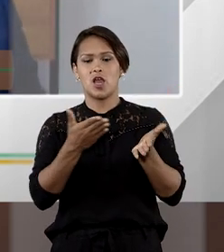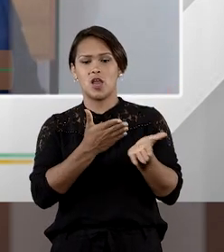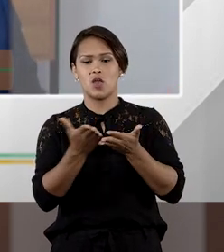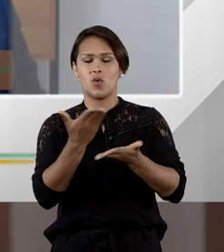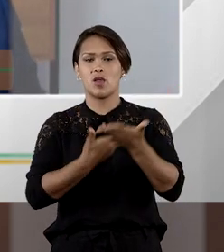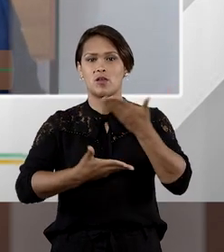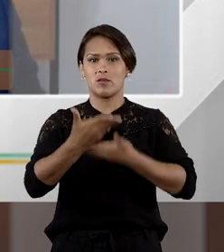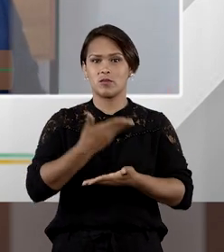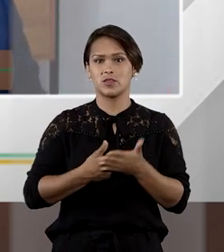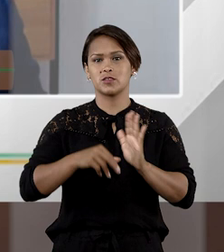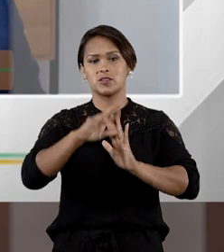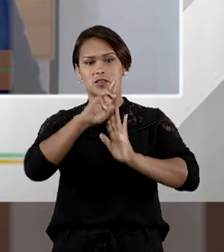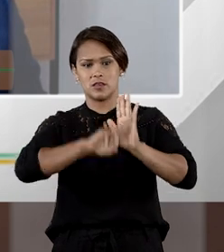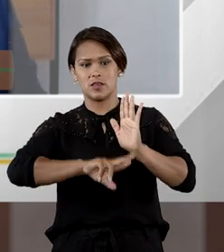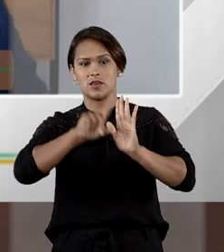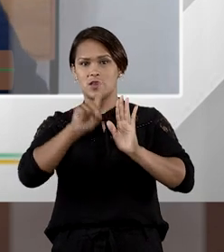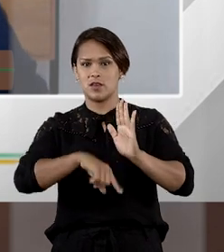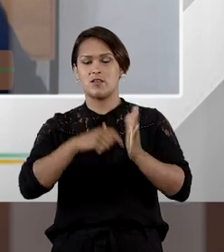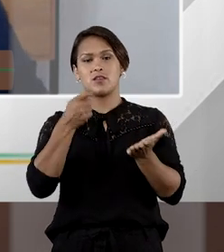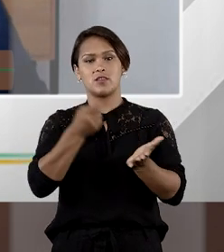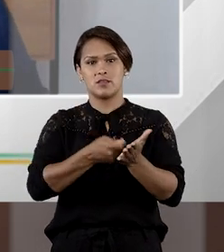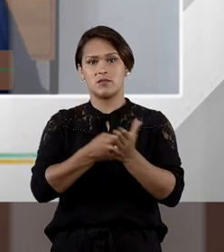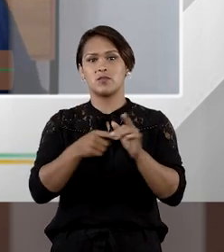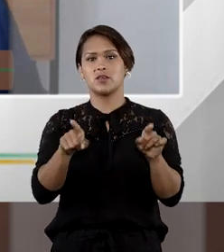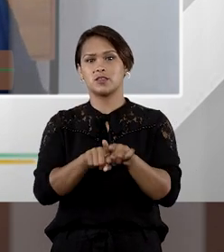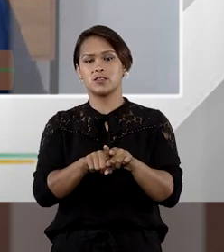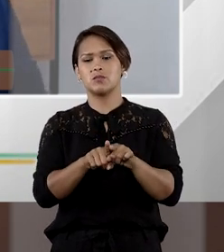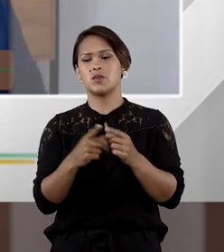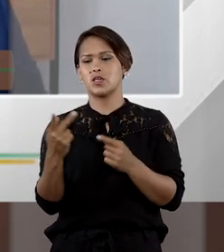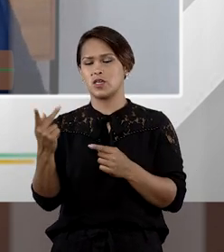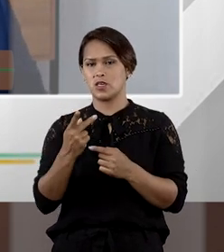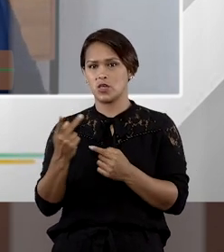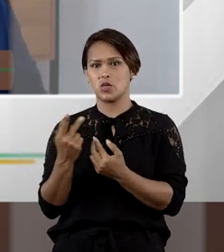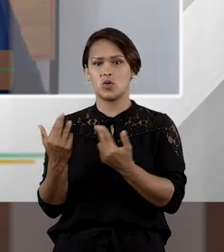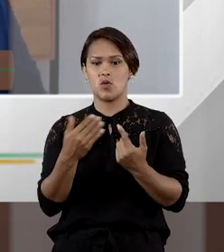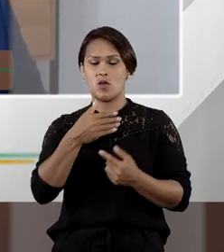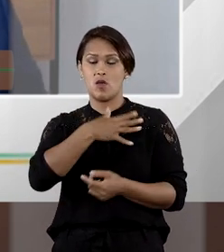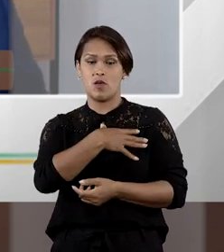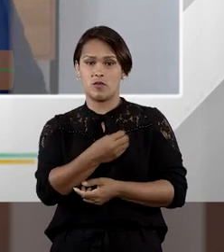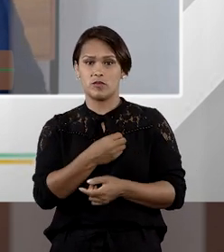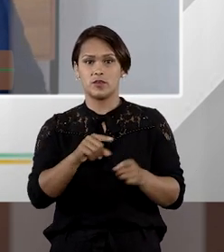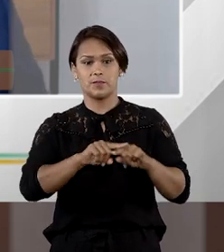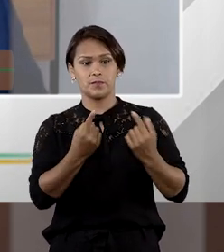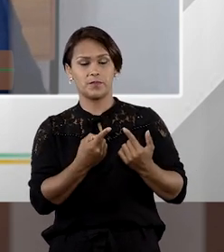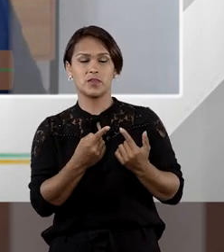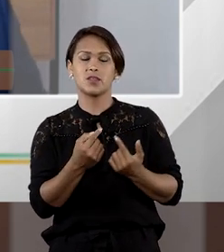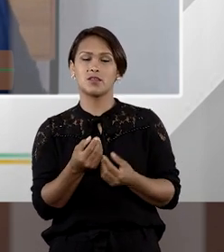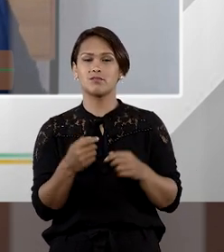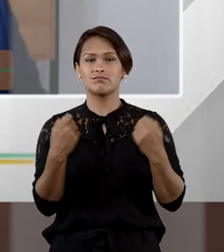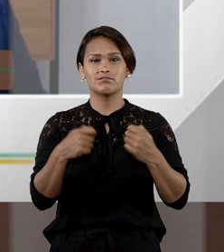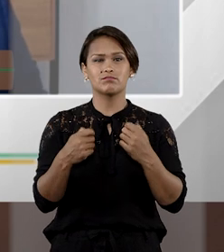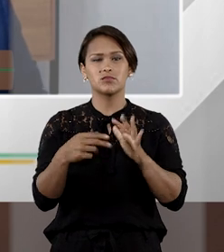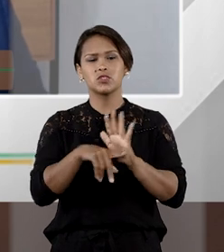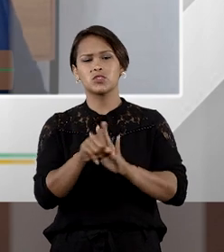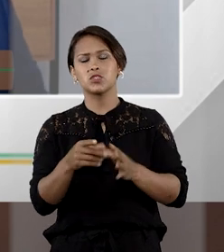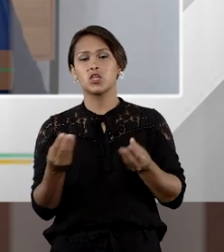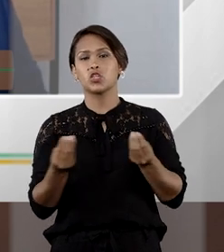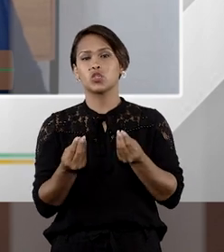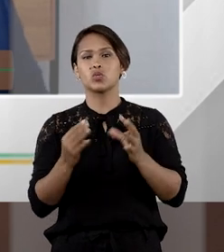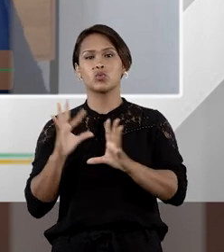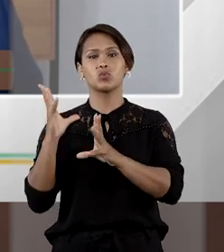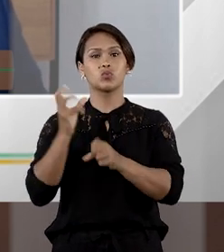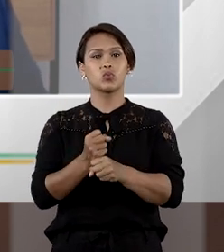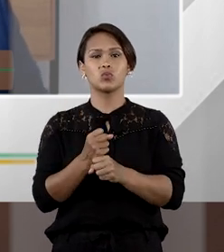compartilhada é a regra, né, vai ter que pagar também, suportar totalmente o encargo em relação ao filho. Então, Fátima, depende muito da situação